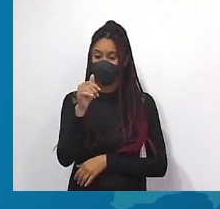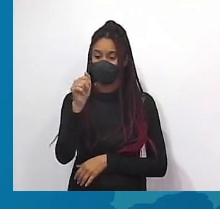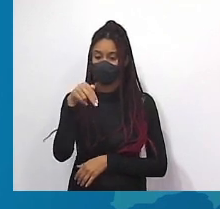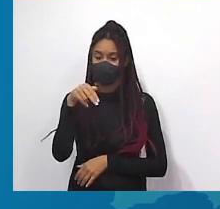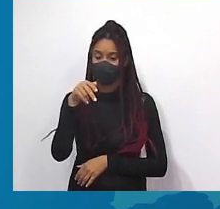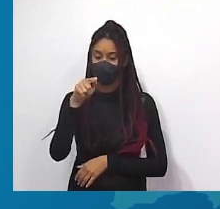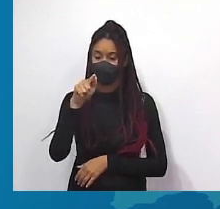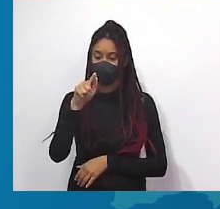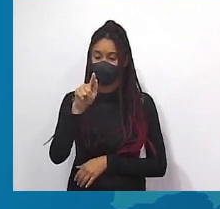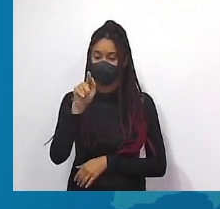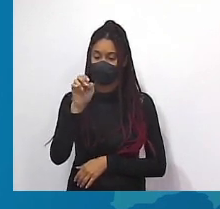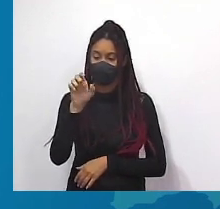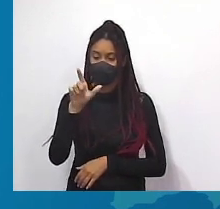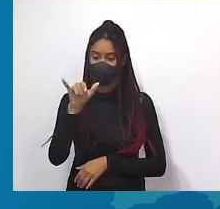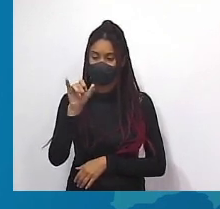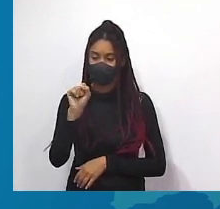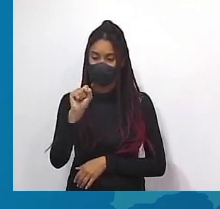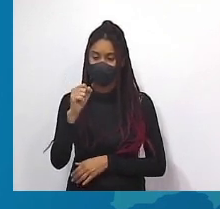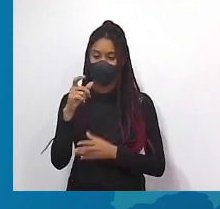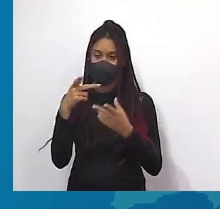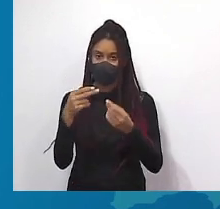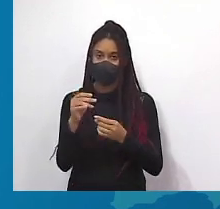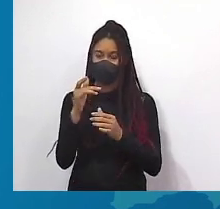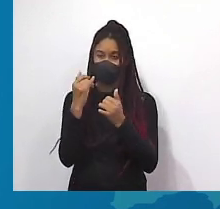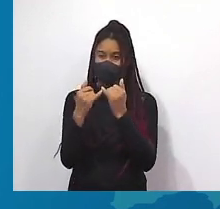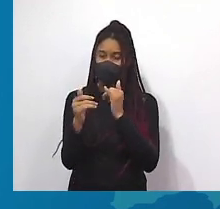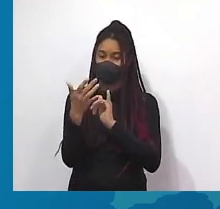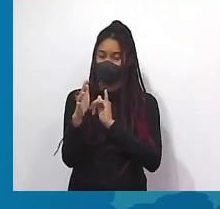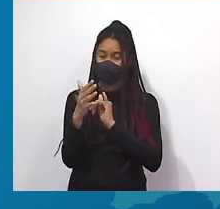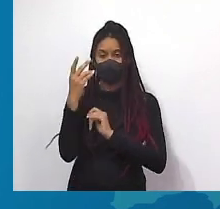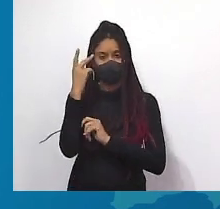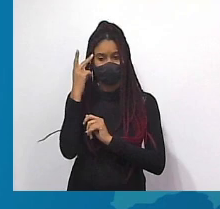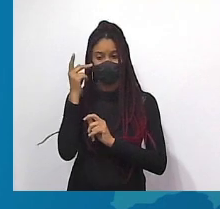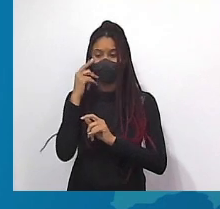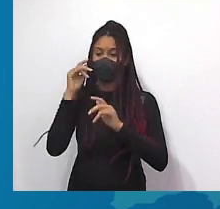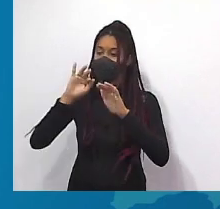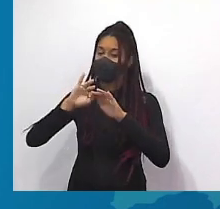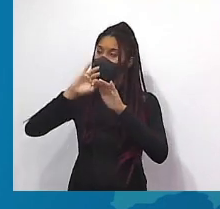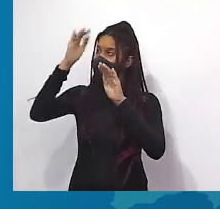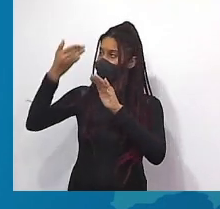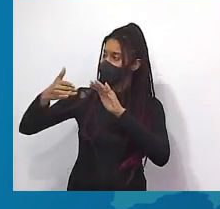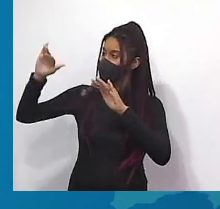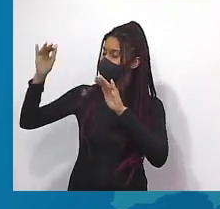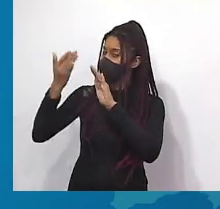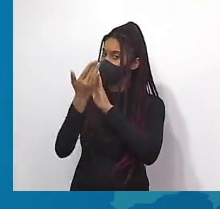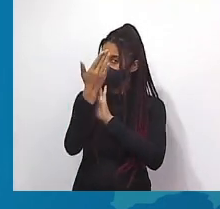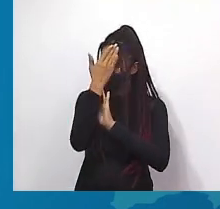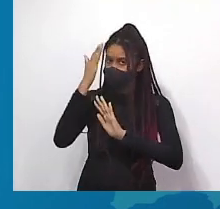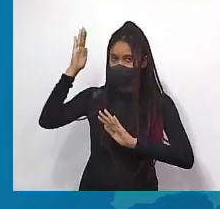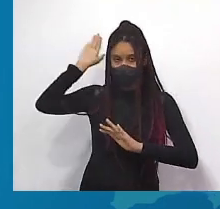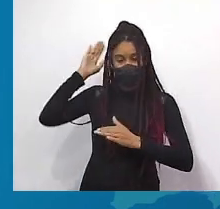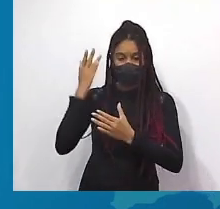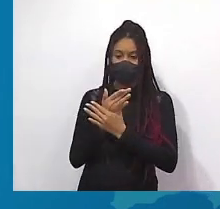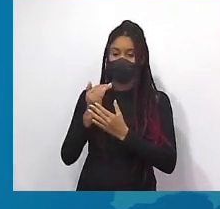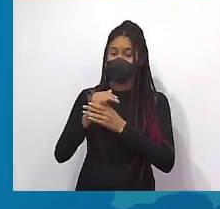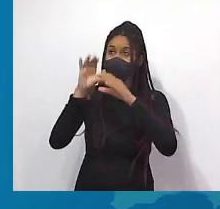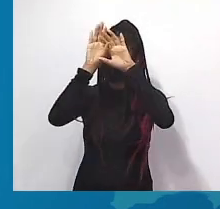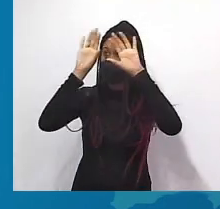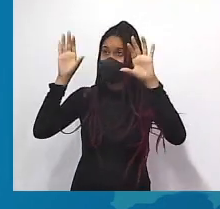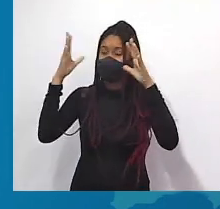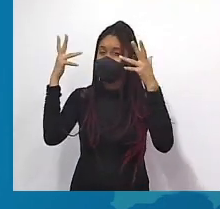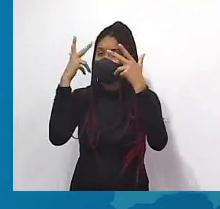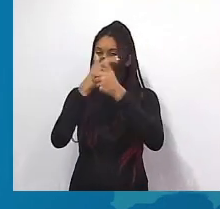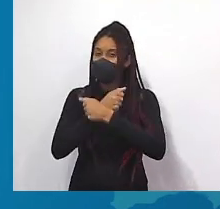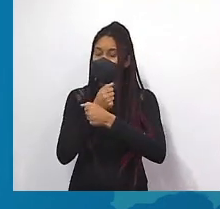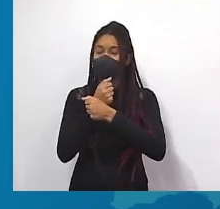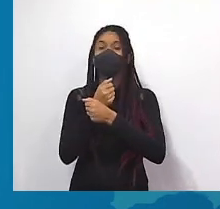mais ou menos o que acontece em São Paulo. Eu tenho uma cadeia de montanhas ali atrás da cidade, né? E você percebe que o céu está limpo, acima da cidade,